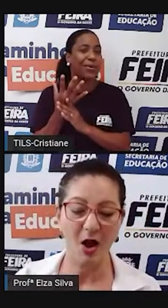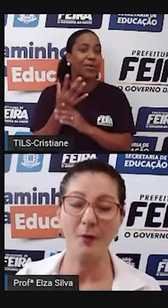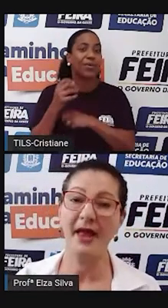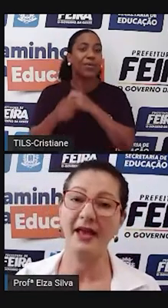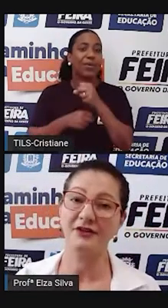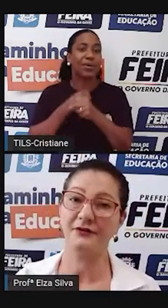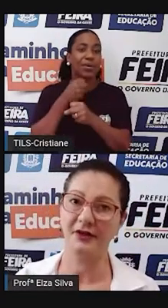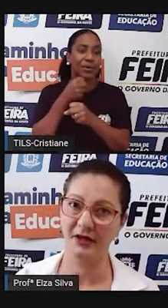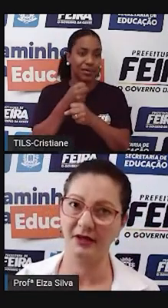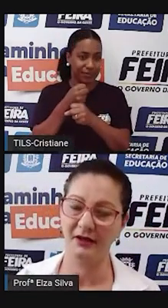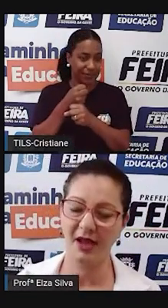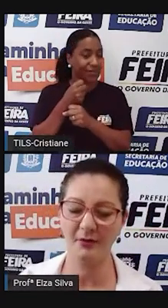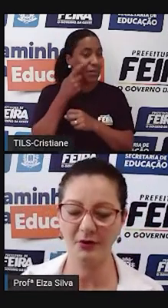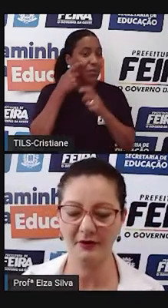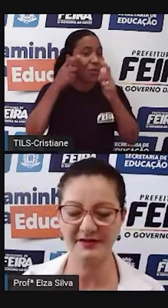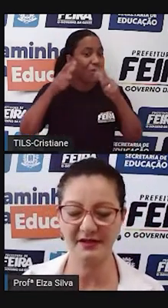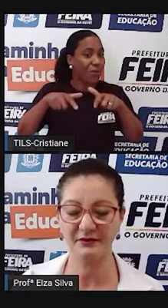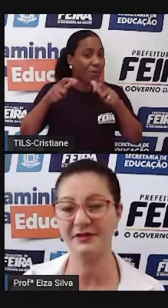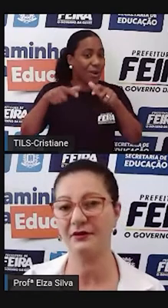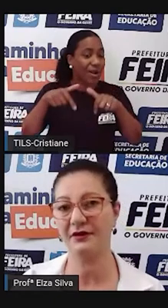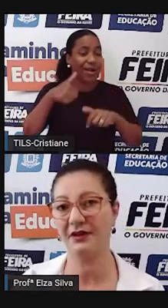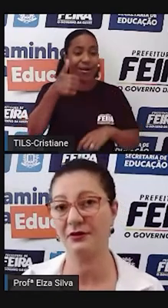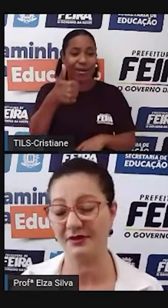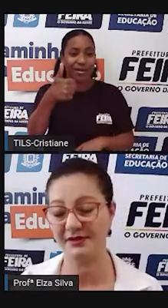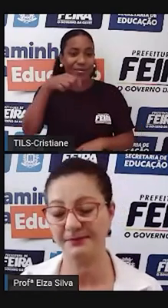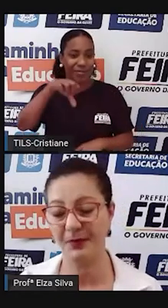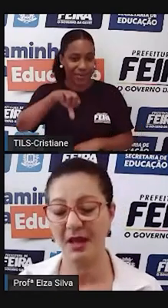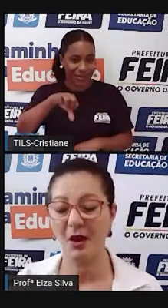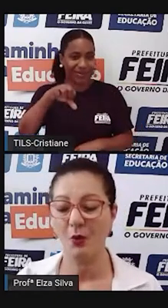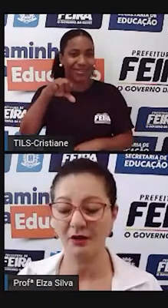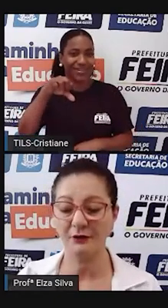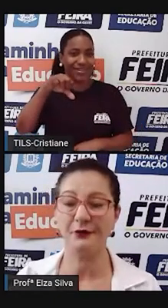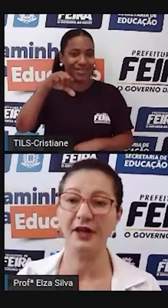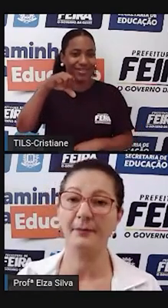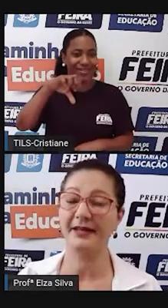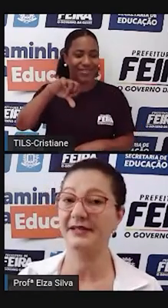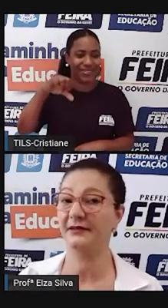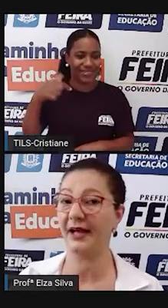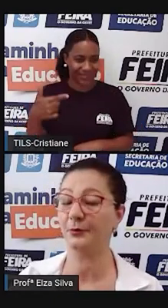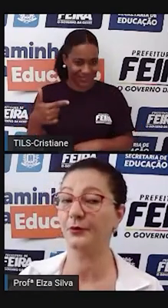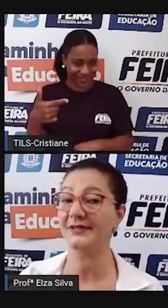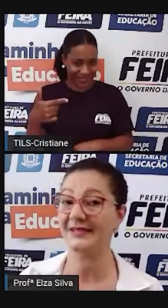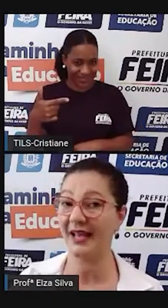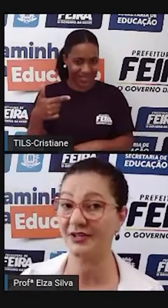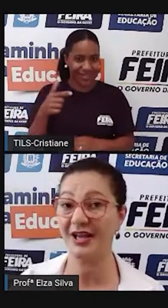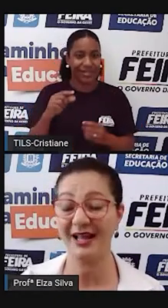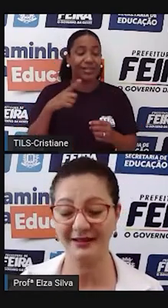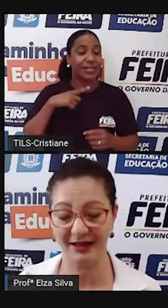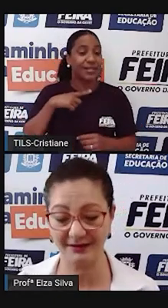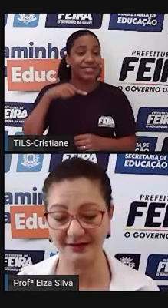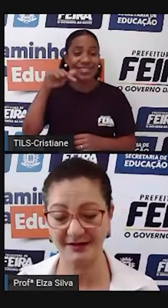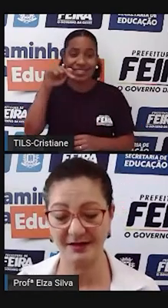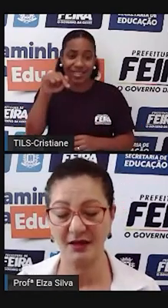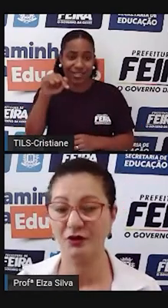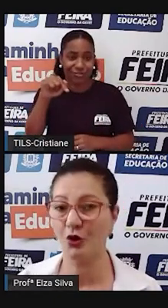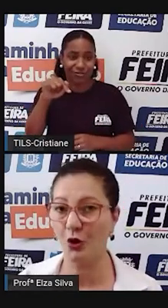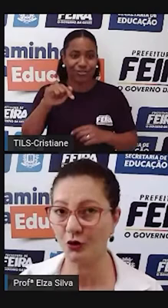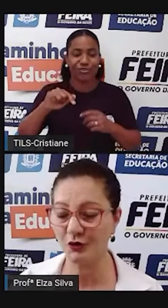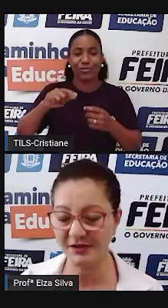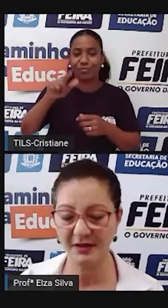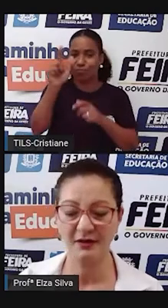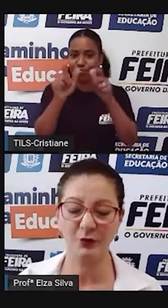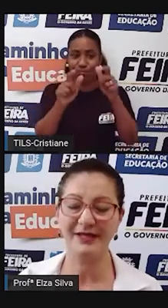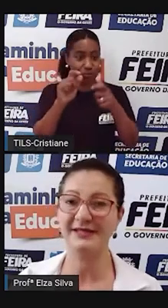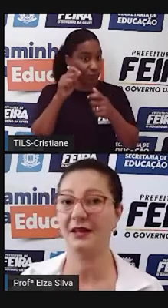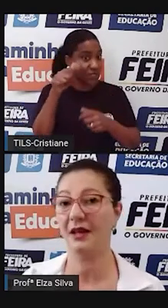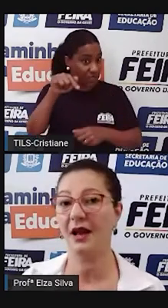em Albertville, em 1992, quando foi representado por 7 atletas,